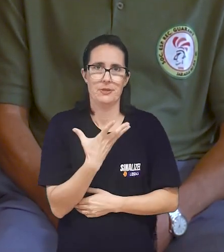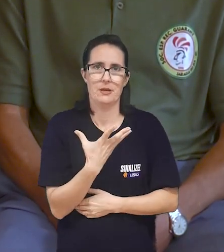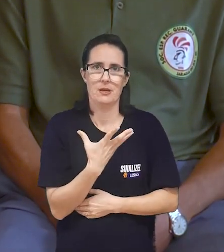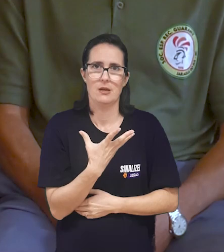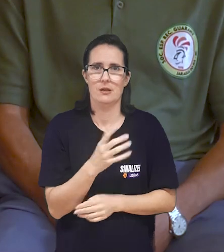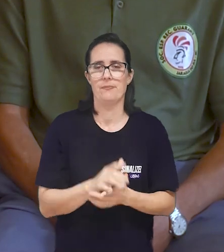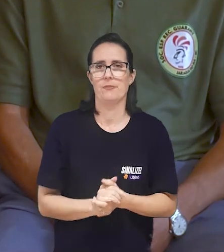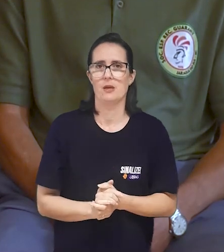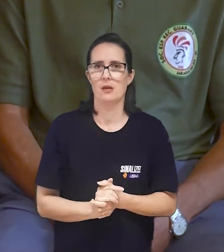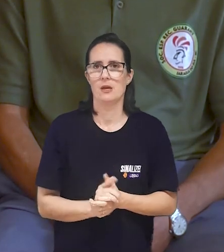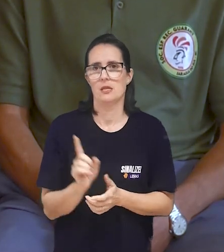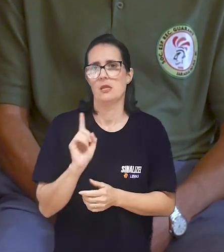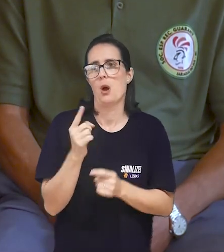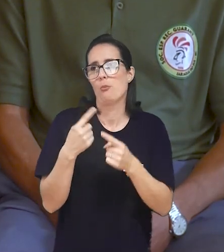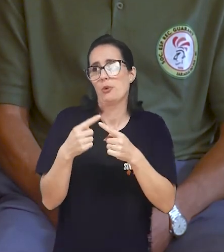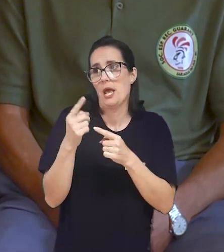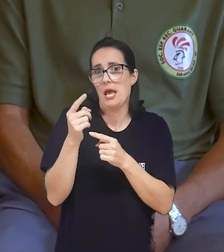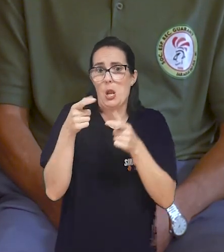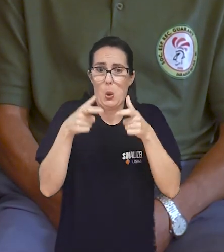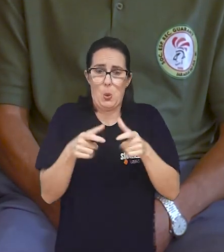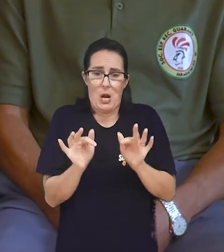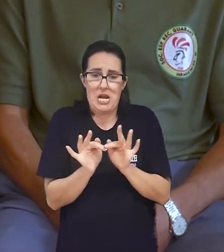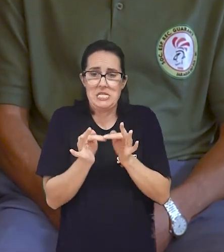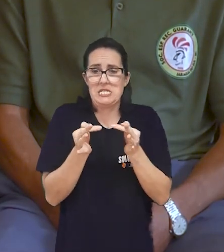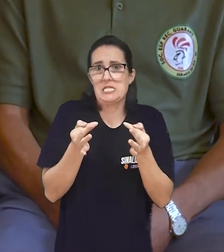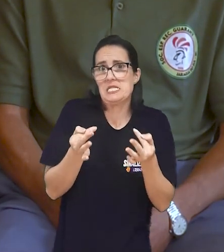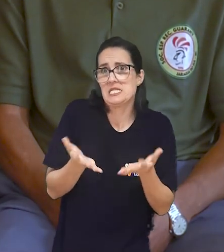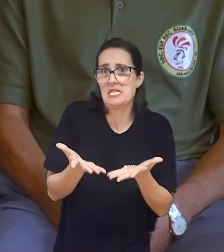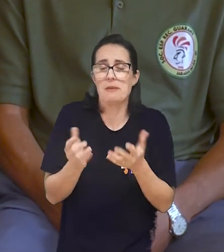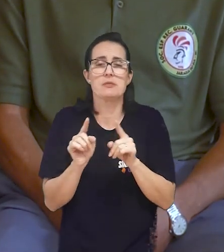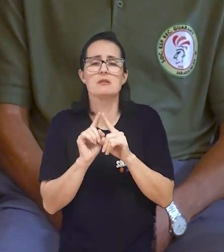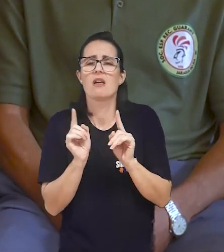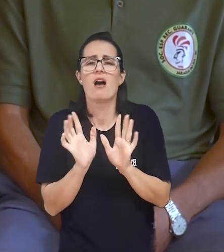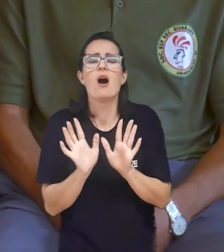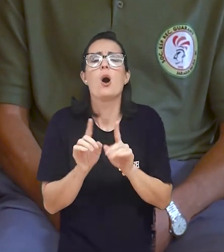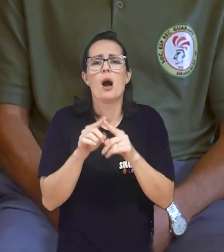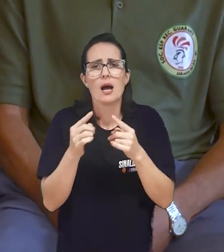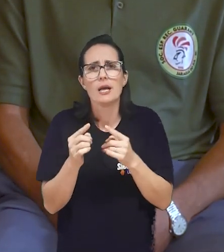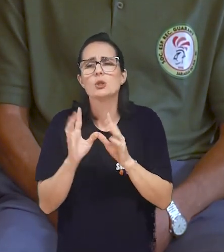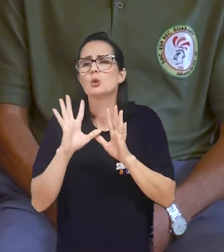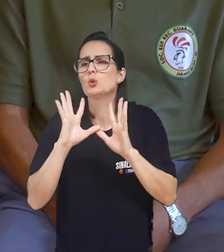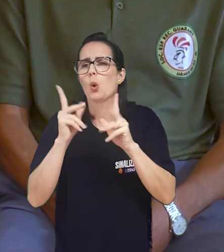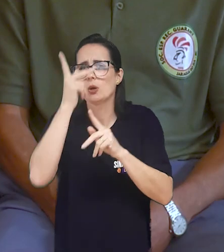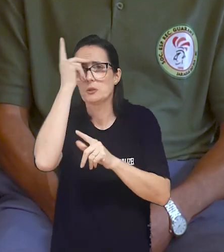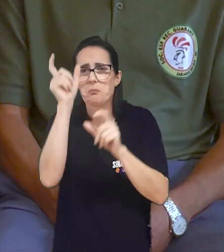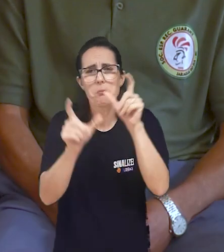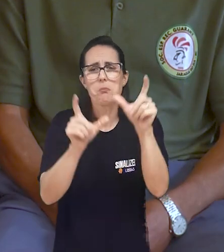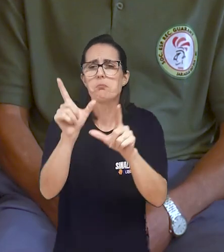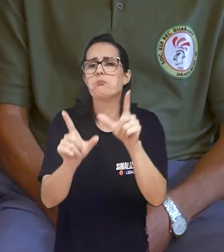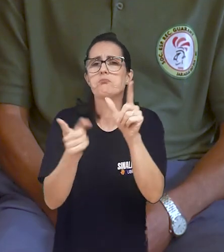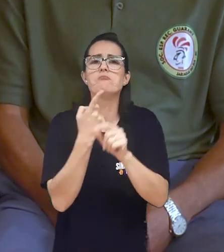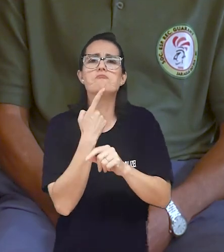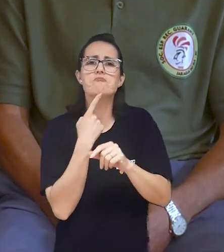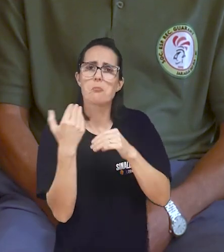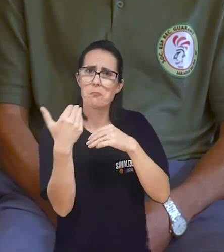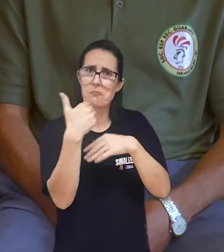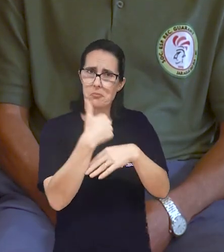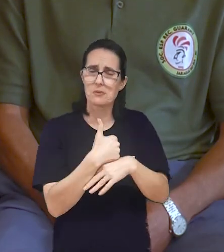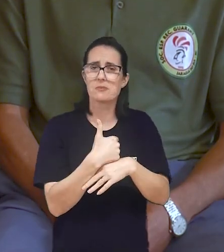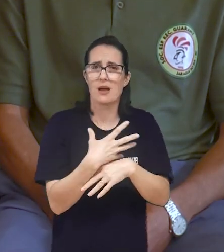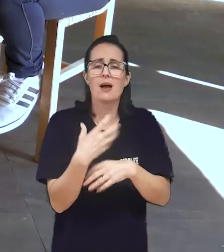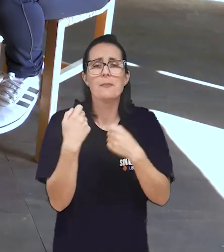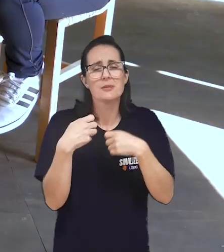Não é porque é mais simples, alguma coisa assim, a sociedade não vai atender. A gente atende todos os públicos,